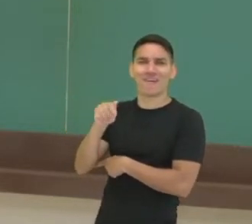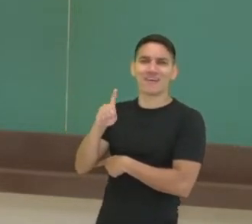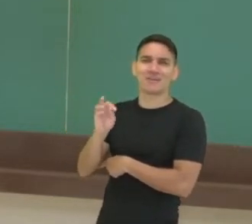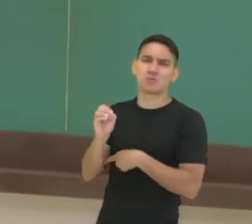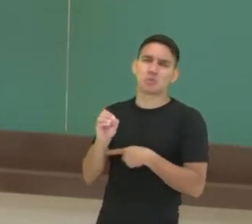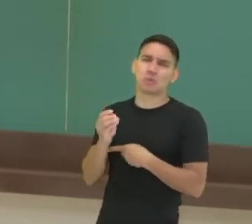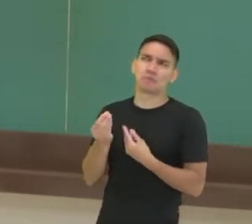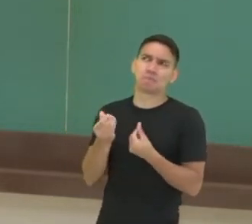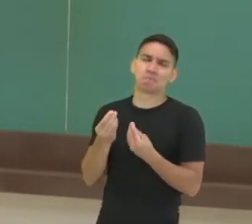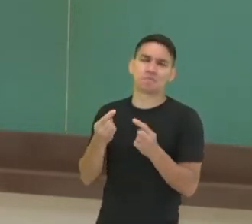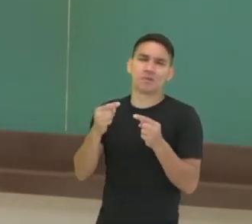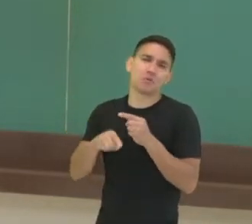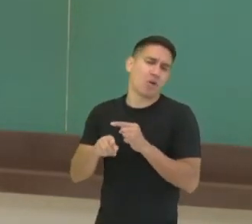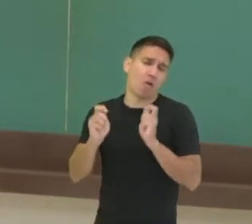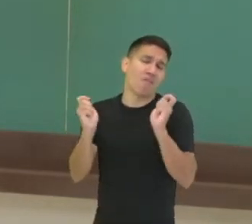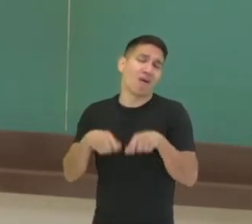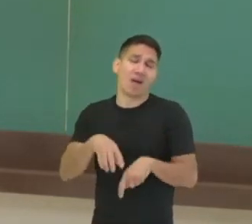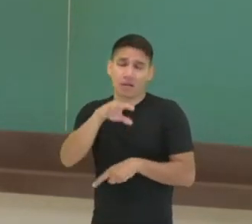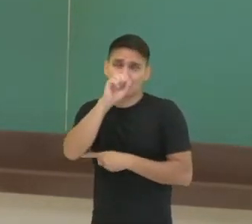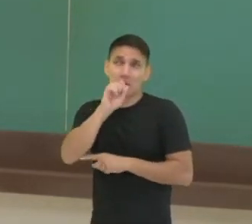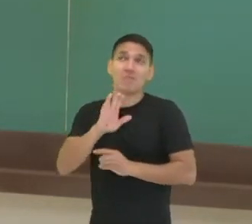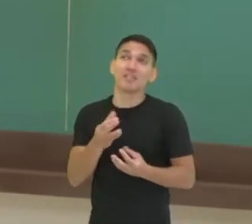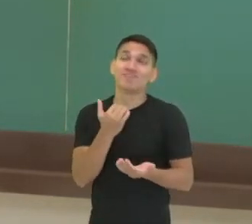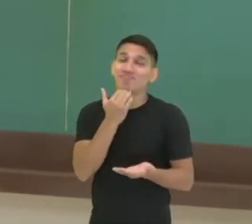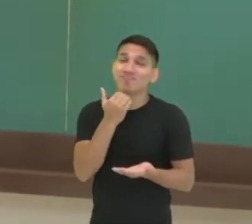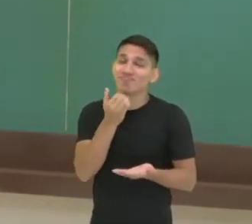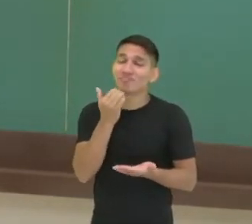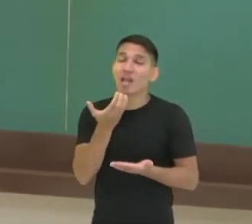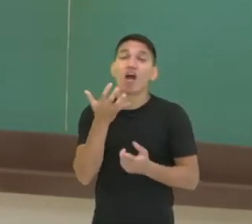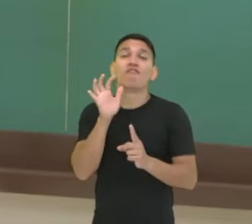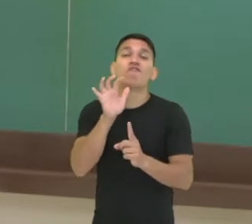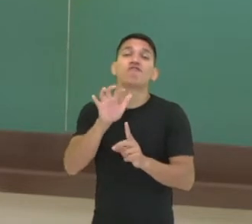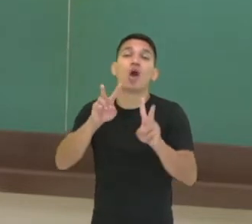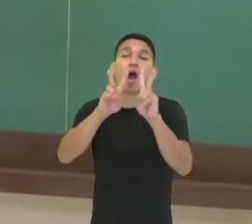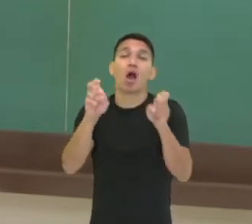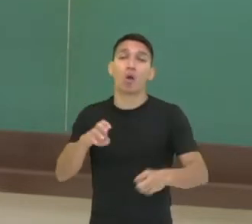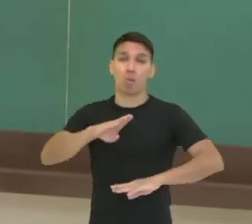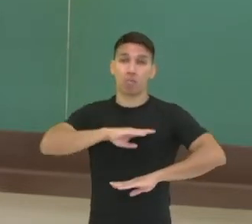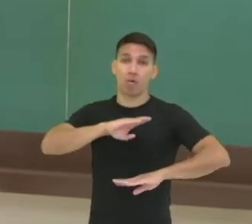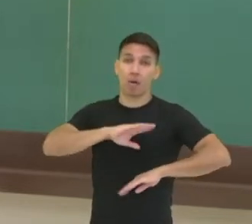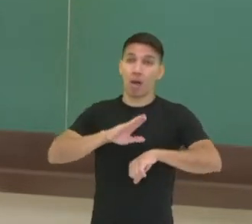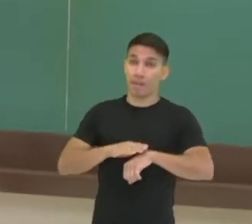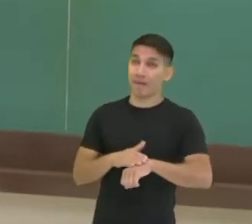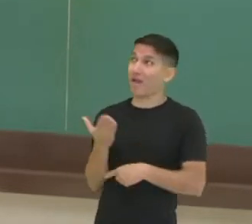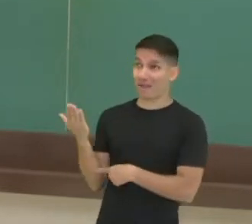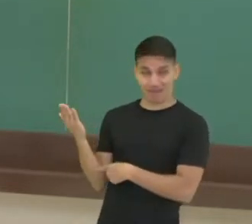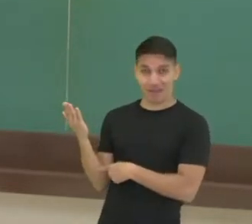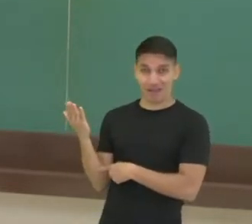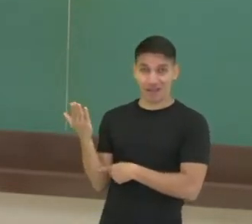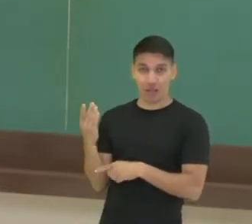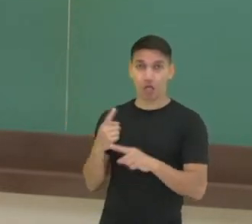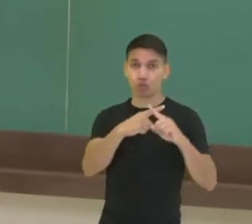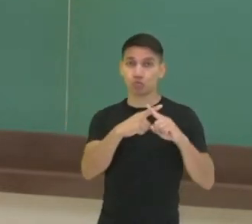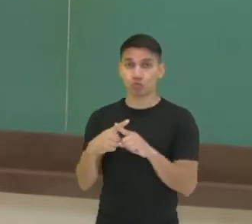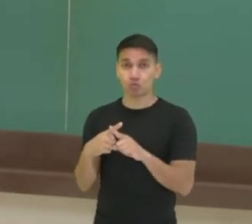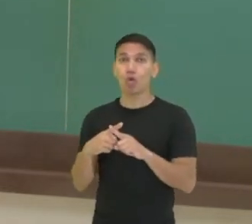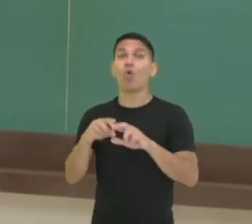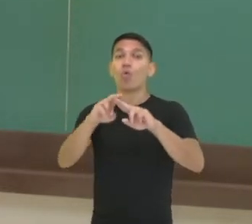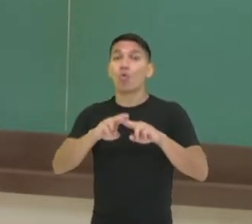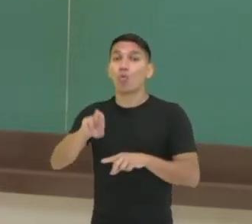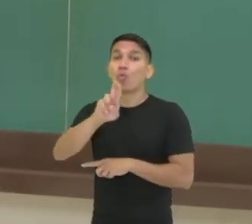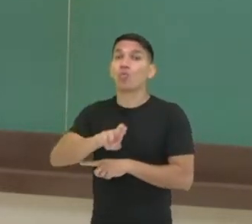estar sentindo cheiros, porém não vai influenciar no jogo. Então, os sentidos que ele utiliza